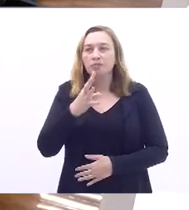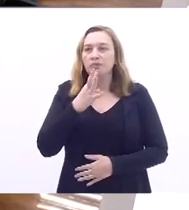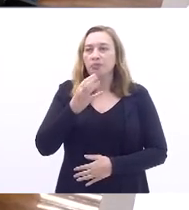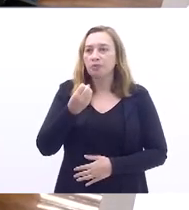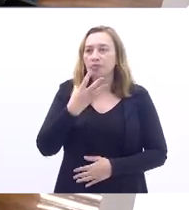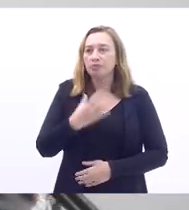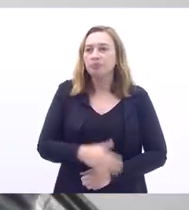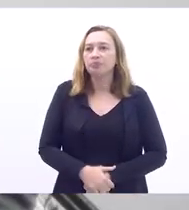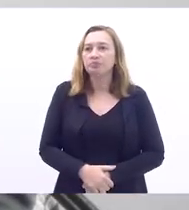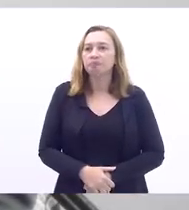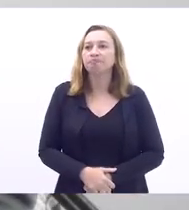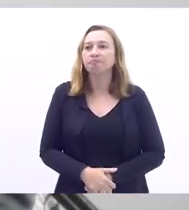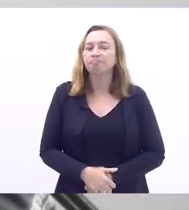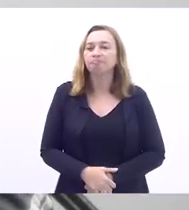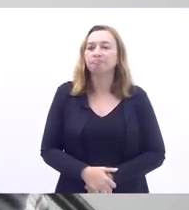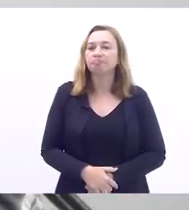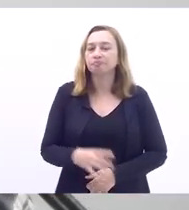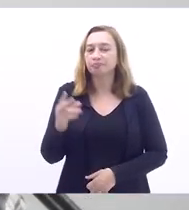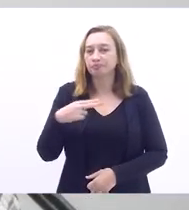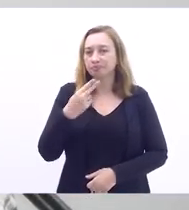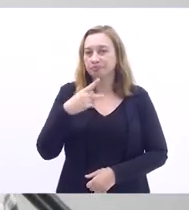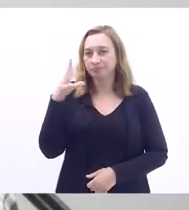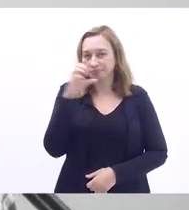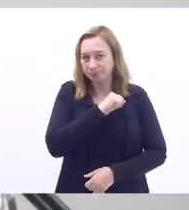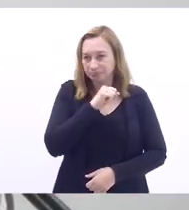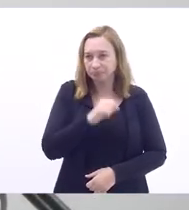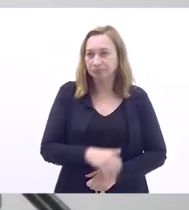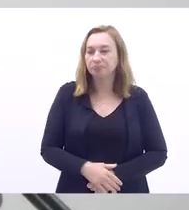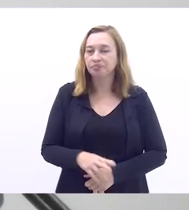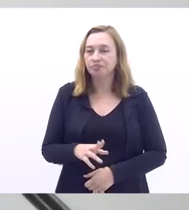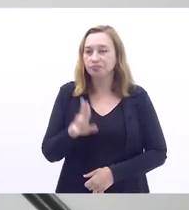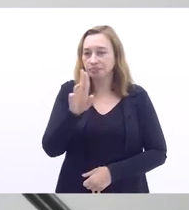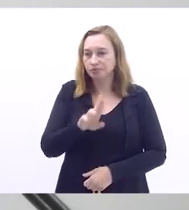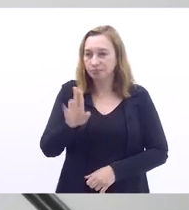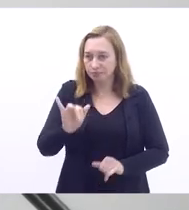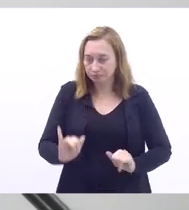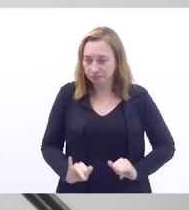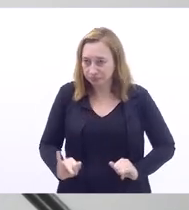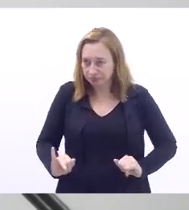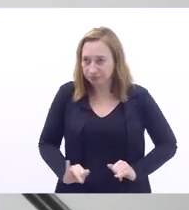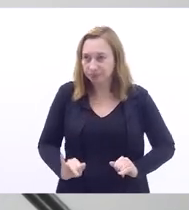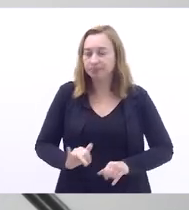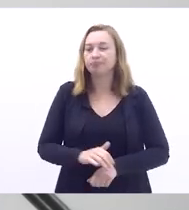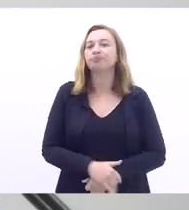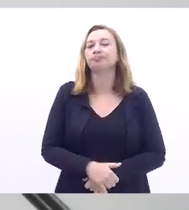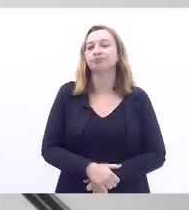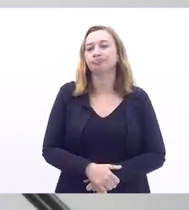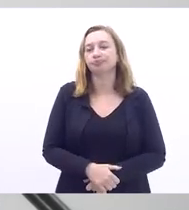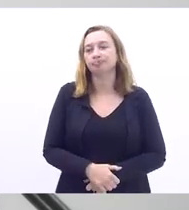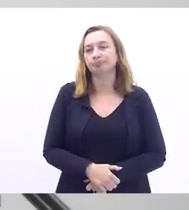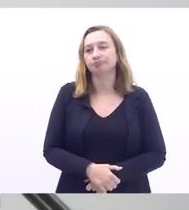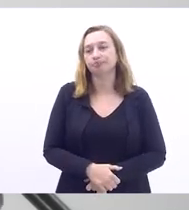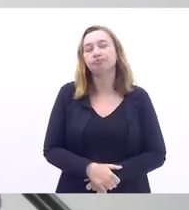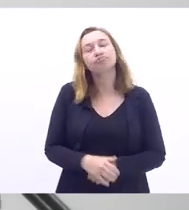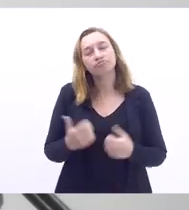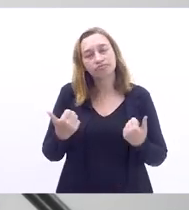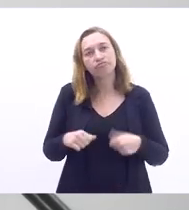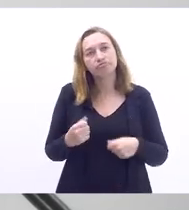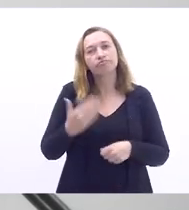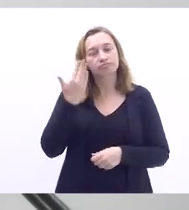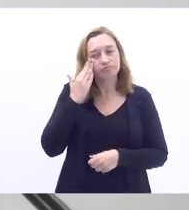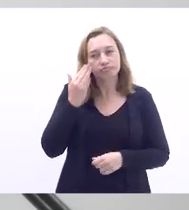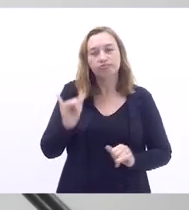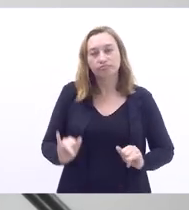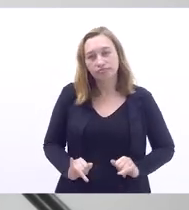bastante mas você é claro e rápido a with sofre e é preciso entender